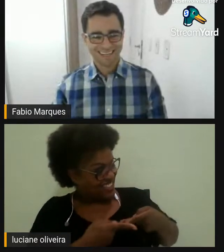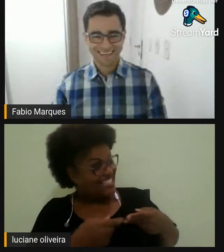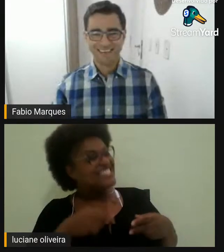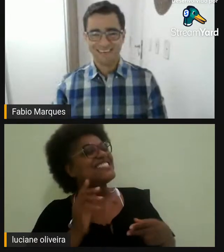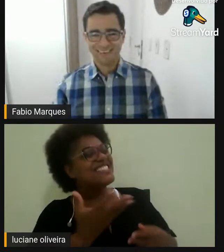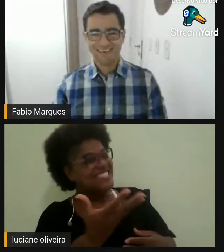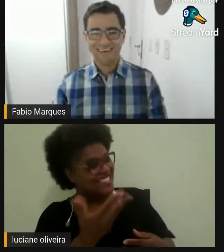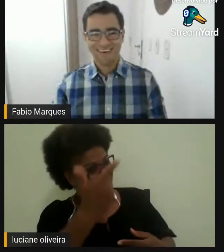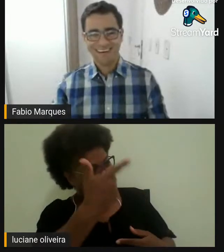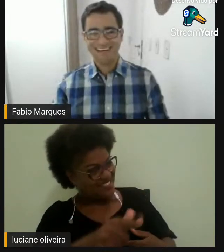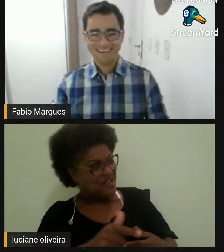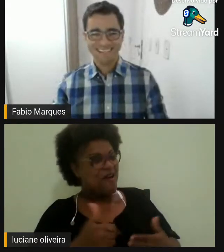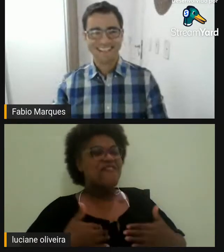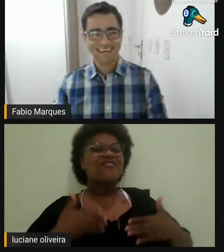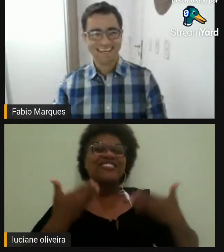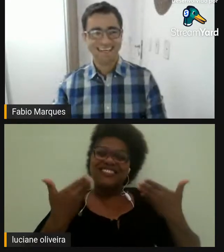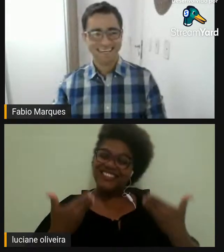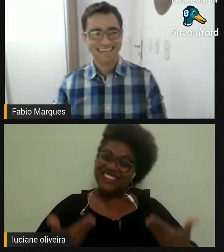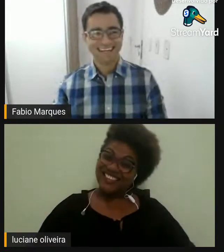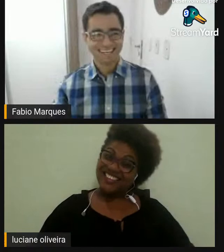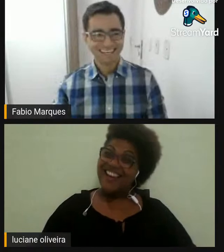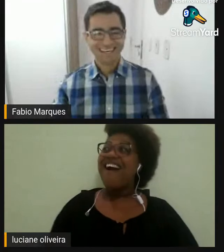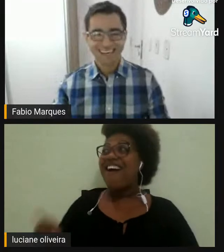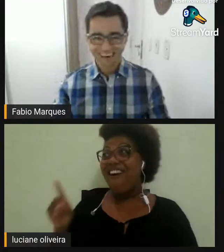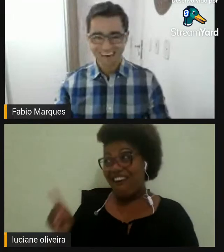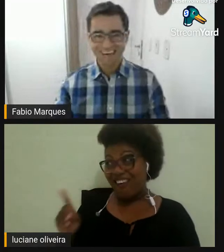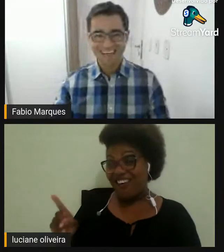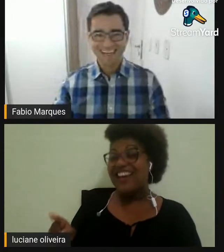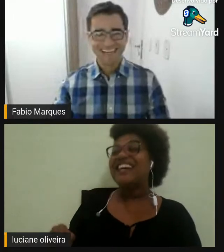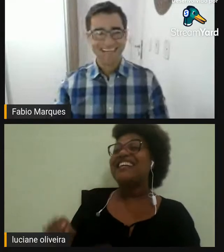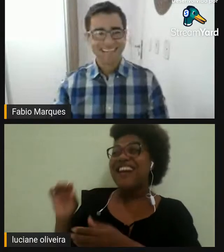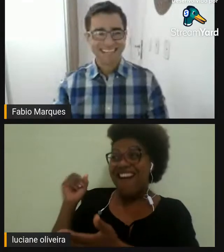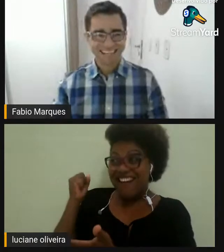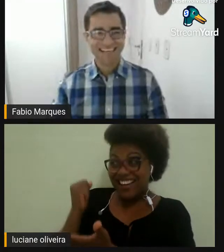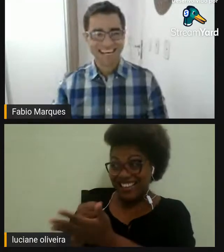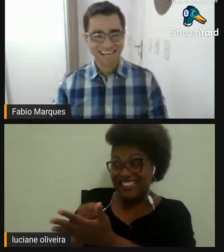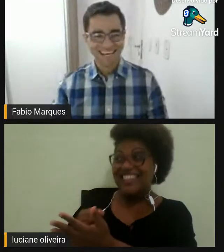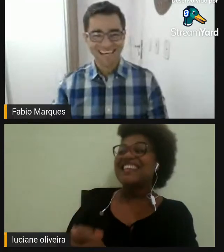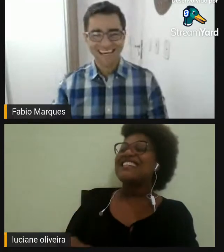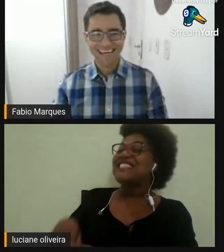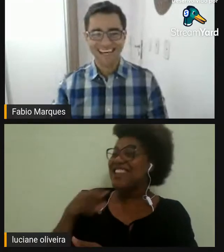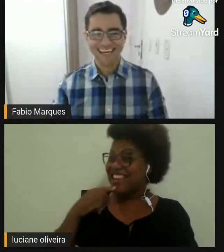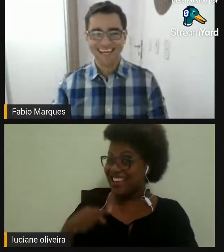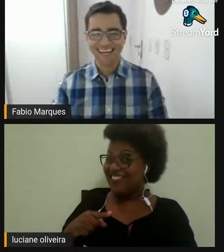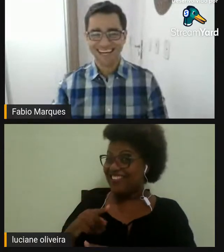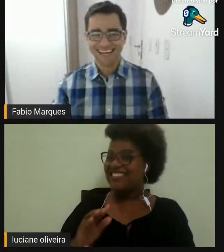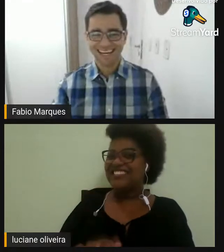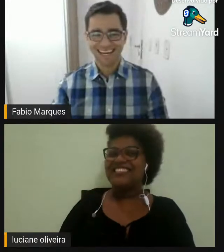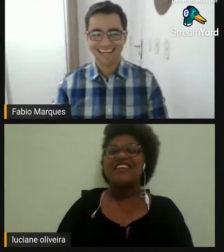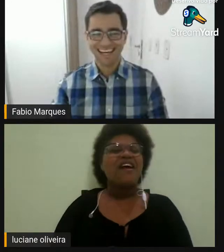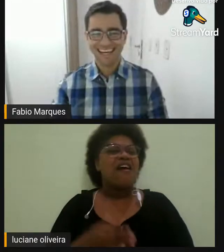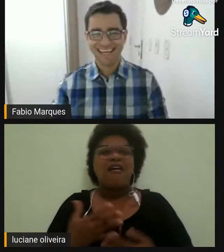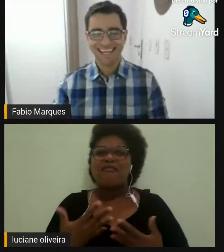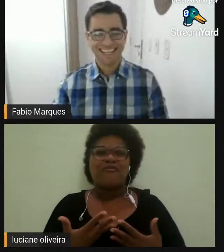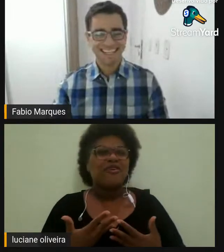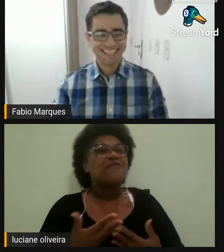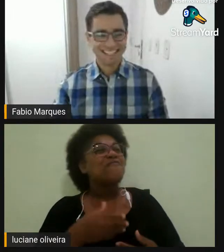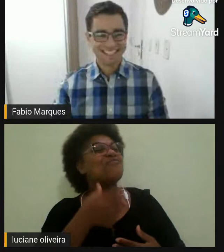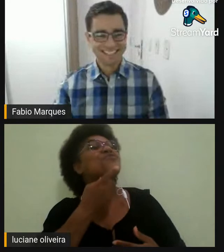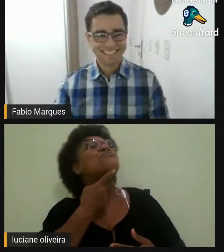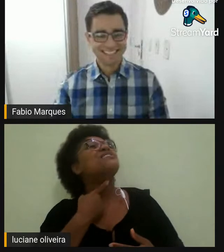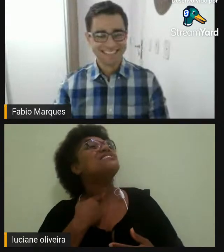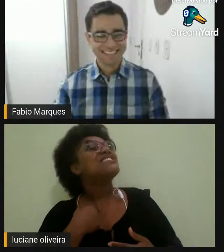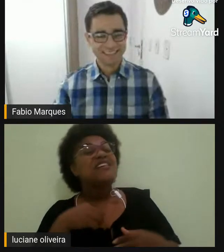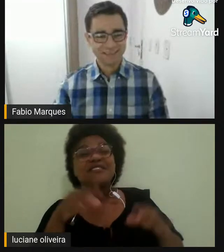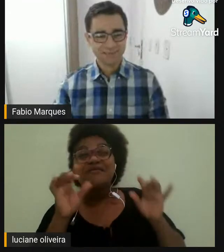aqui para falar a registrada em coloca gravado em por favor e o prazer principalmente por